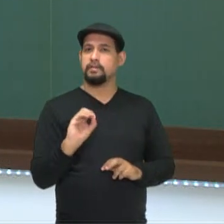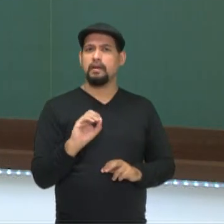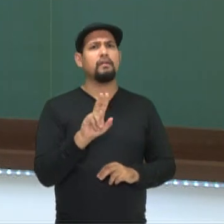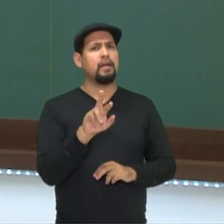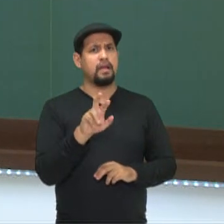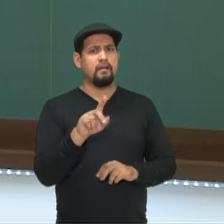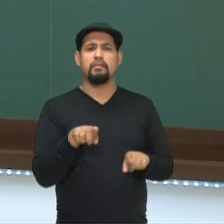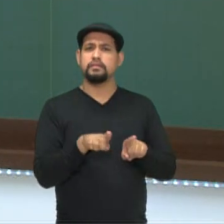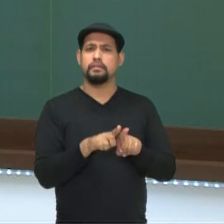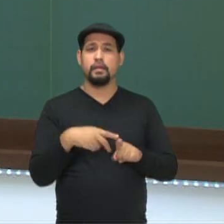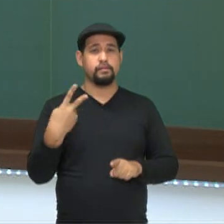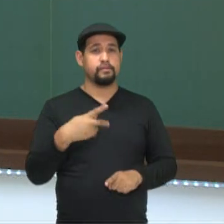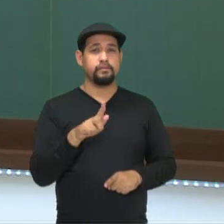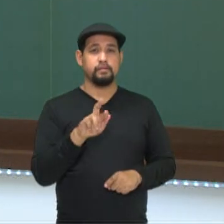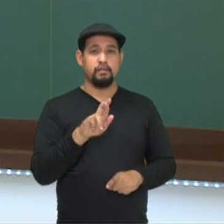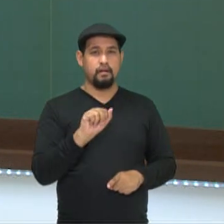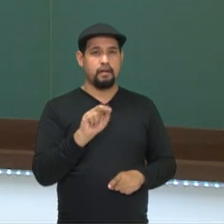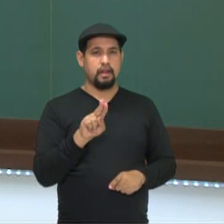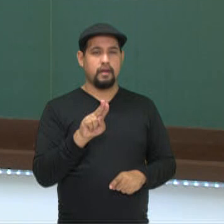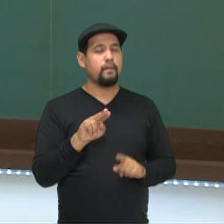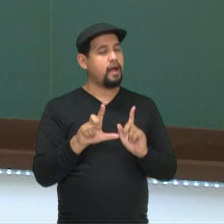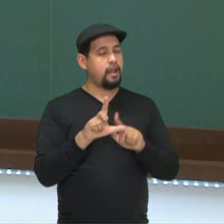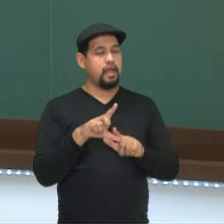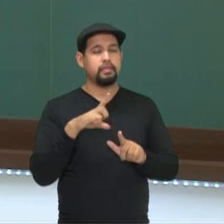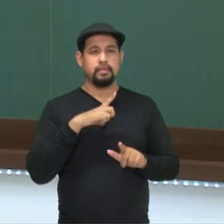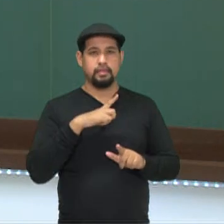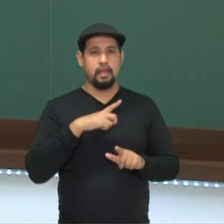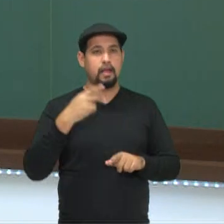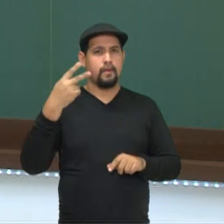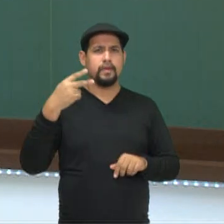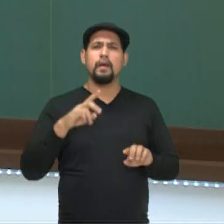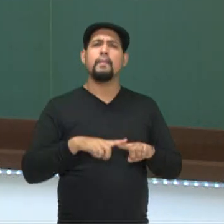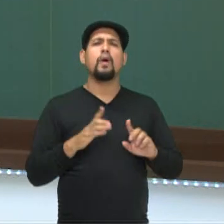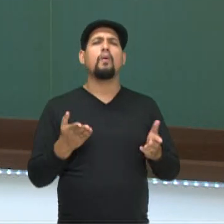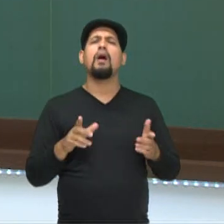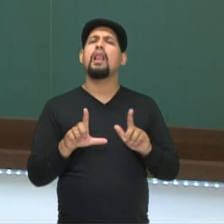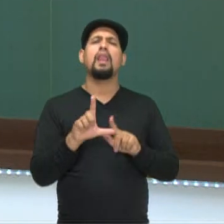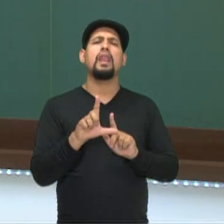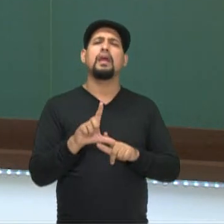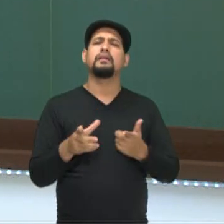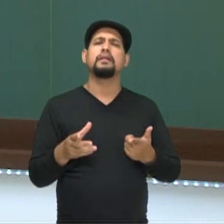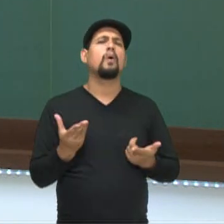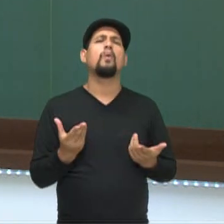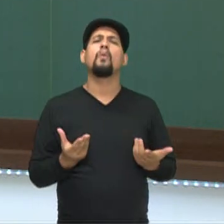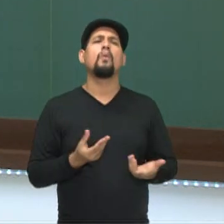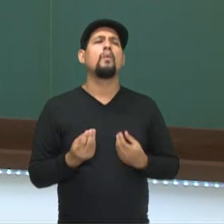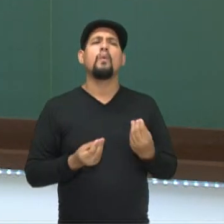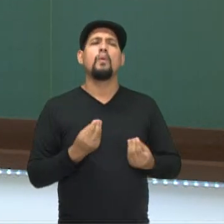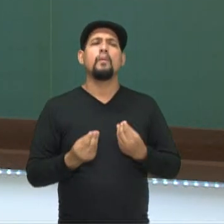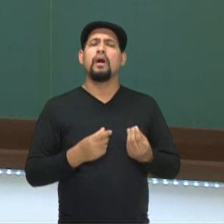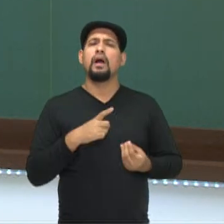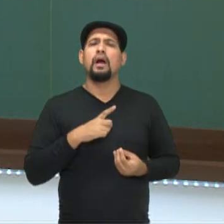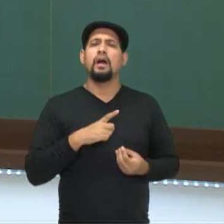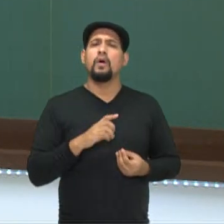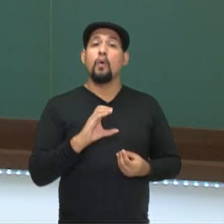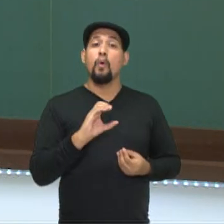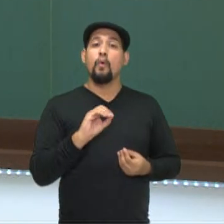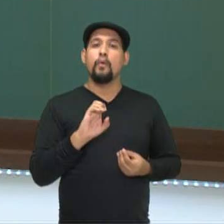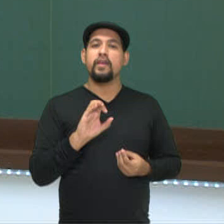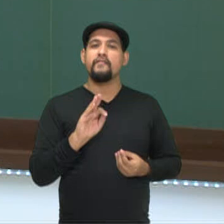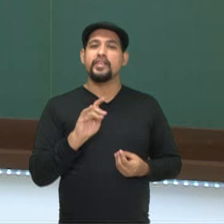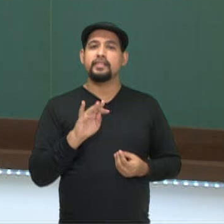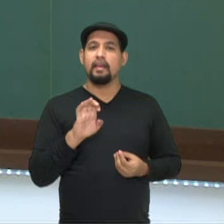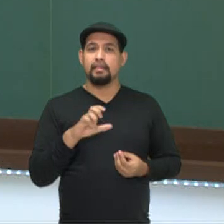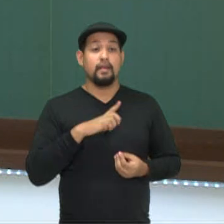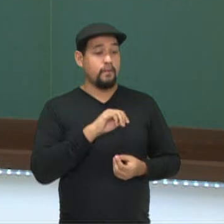grau. A letra está ao quadrado, tá? E quais são as letras? Quais são os coeficientes aqui? O a. Qual